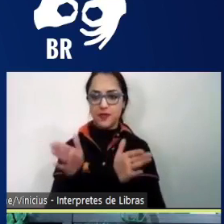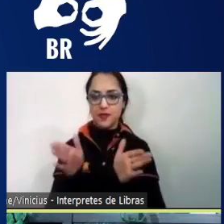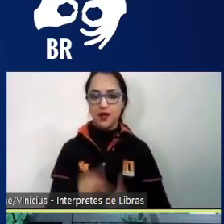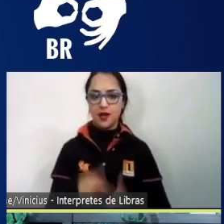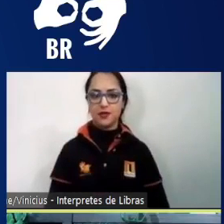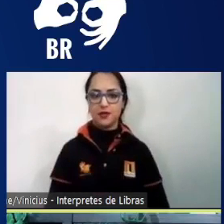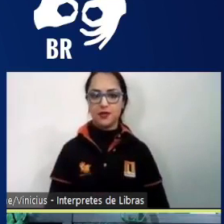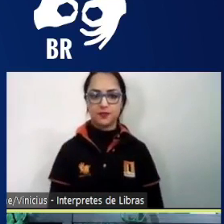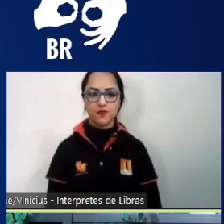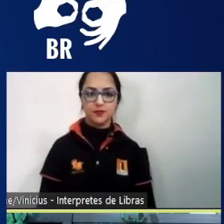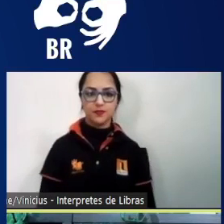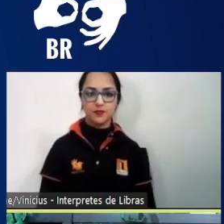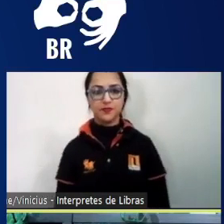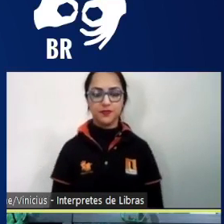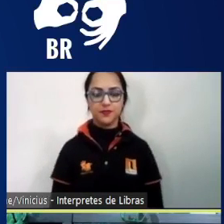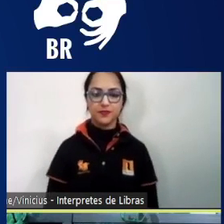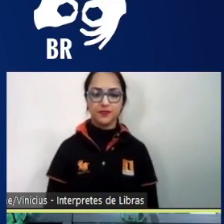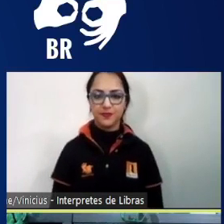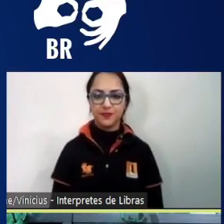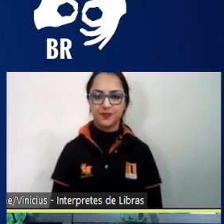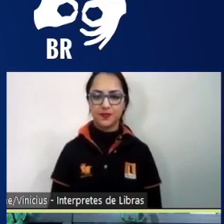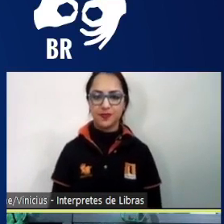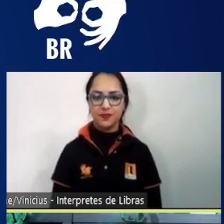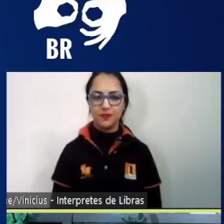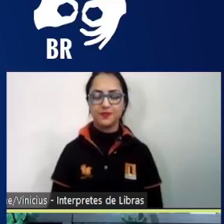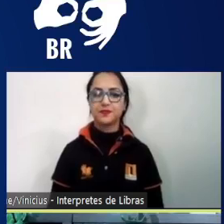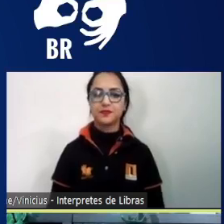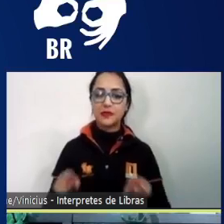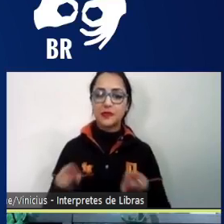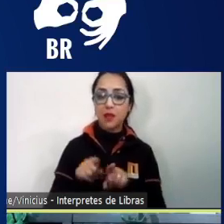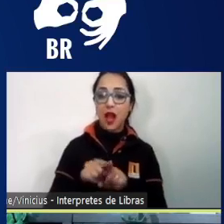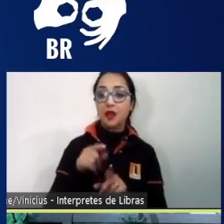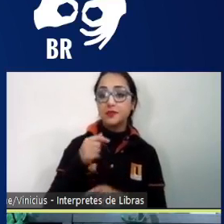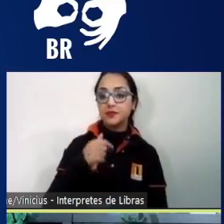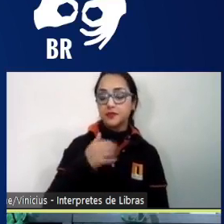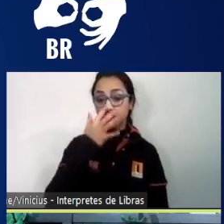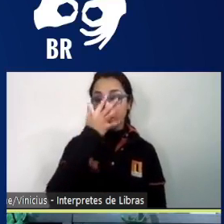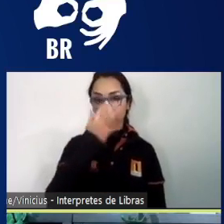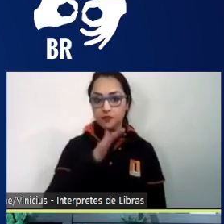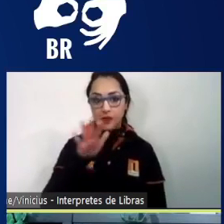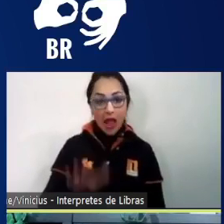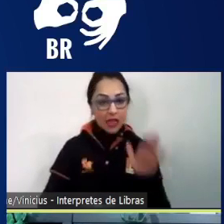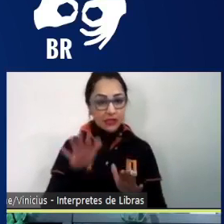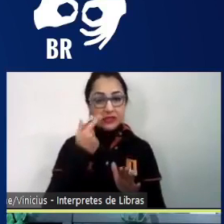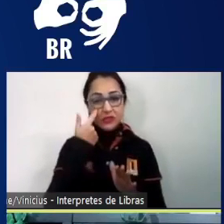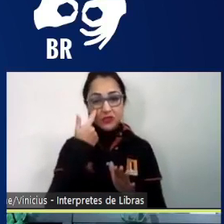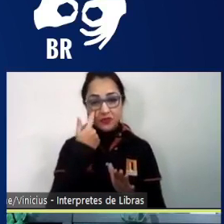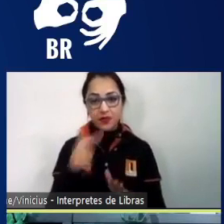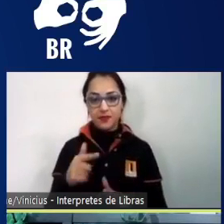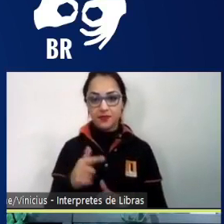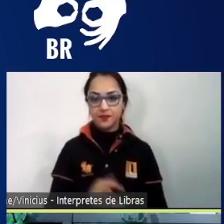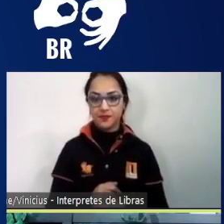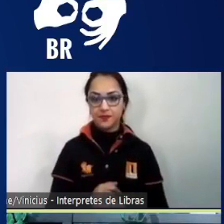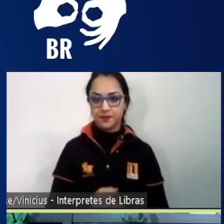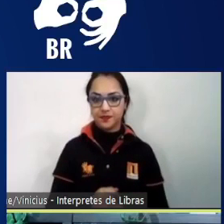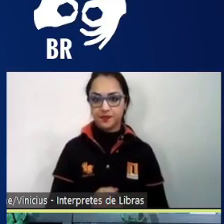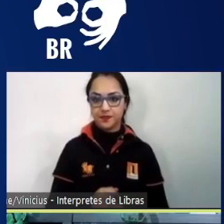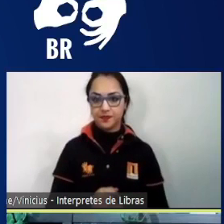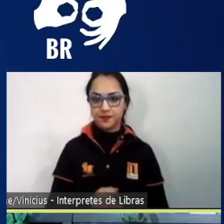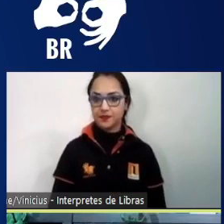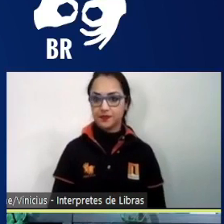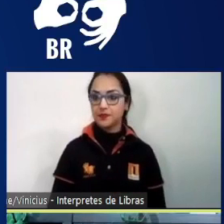O não olhar para a evolução deste público dentro da